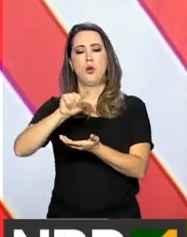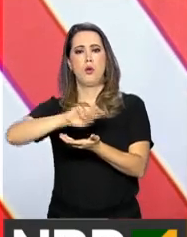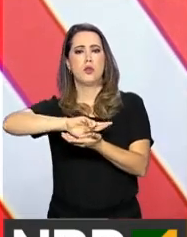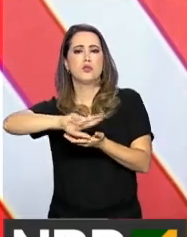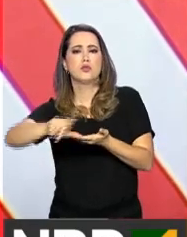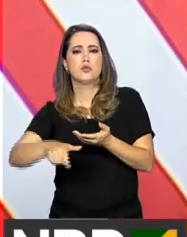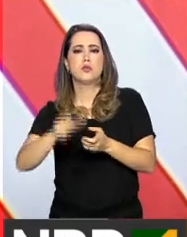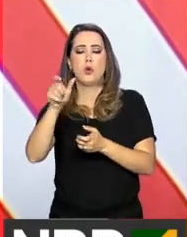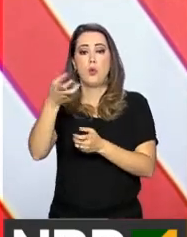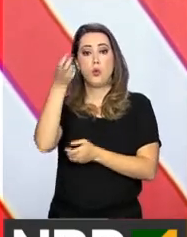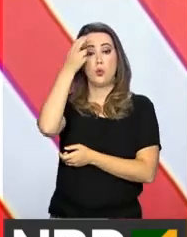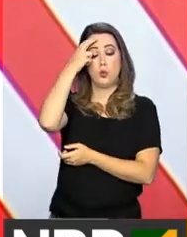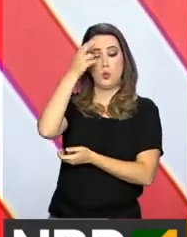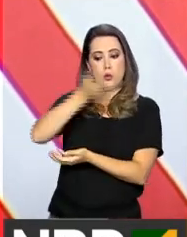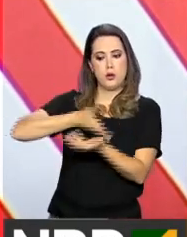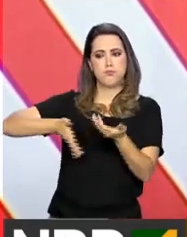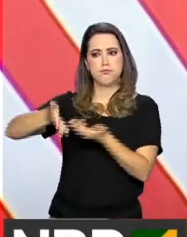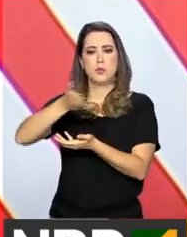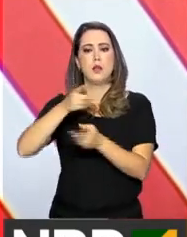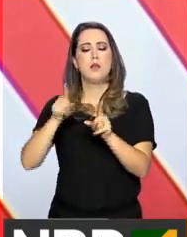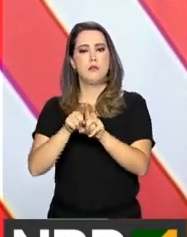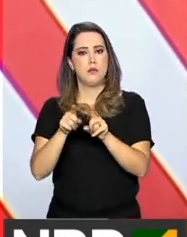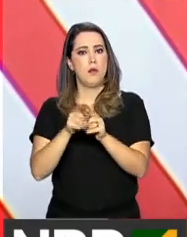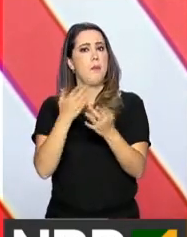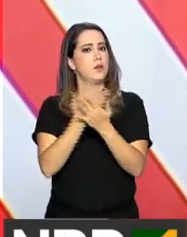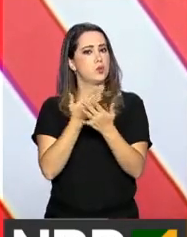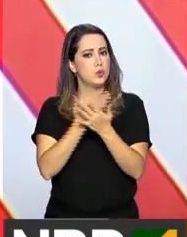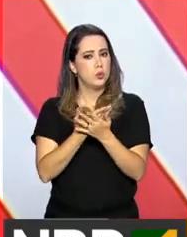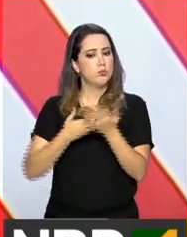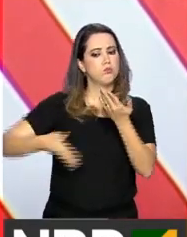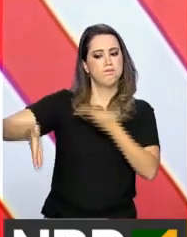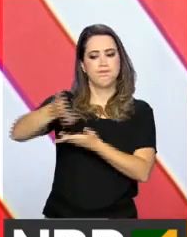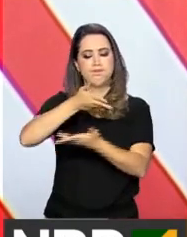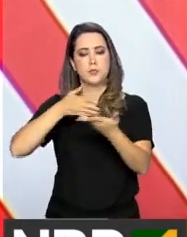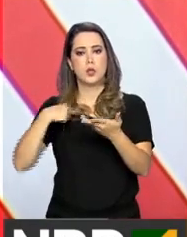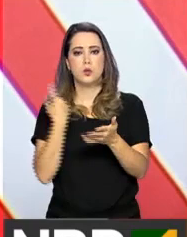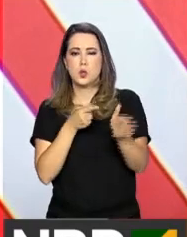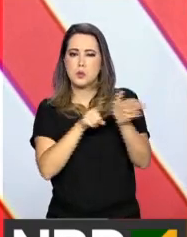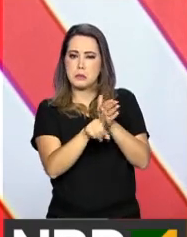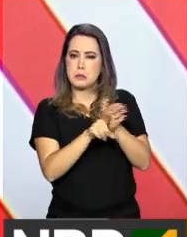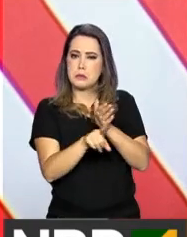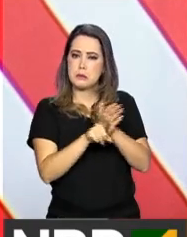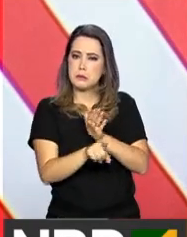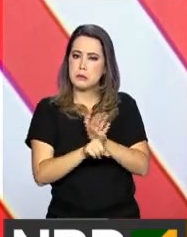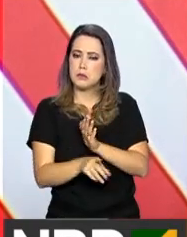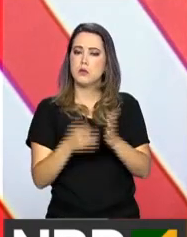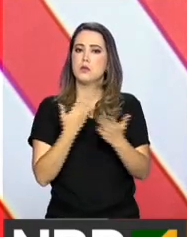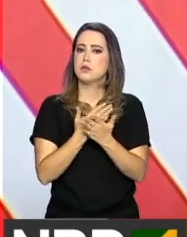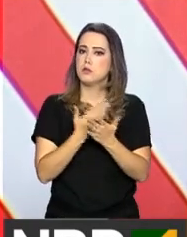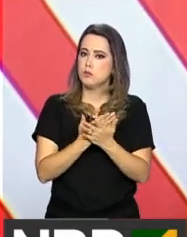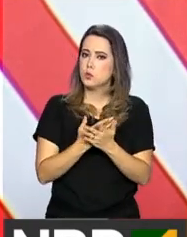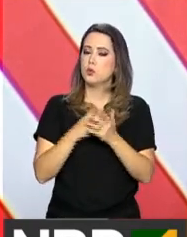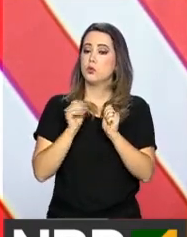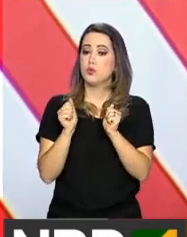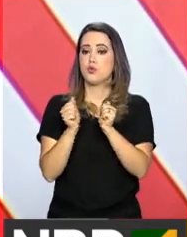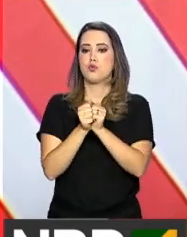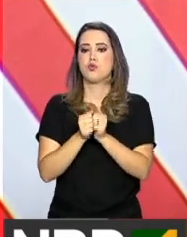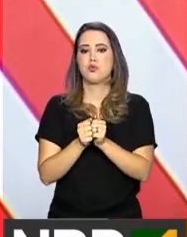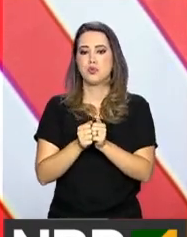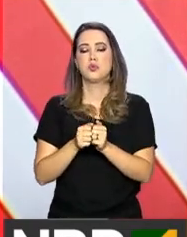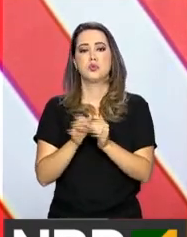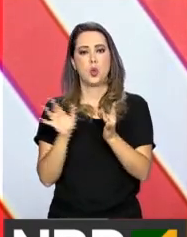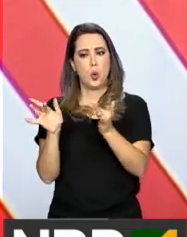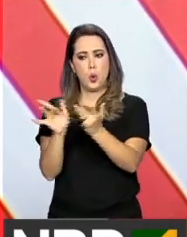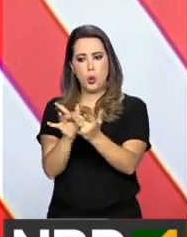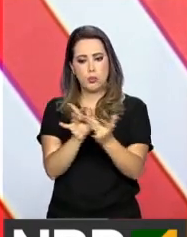acadêmico. Nossos pesquisadores trabalham juntos e se apreciam.